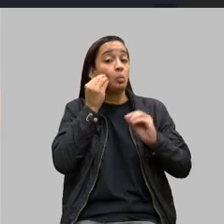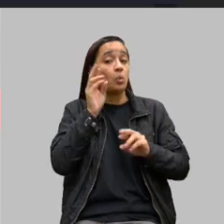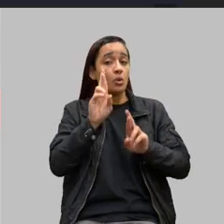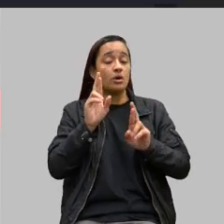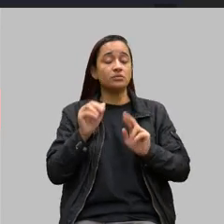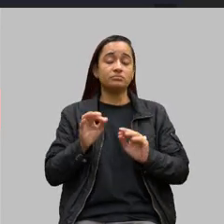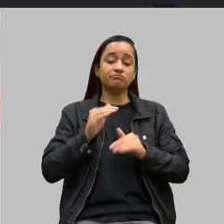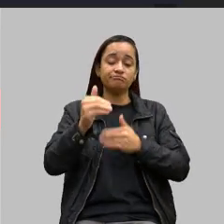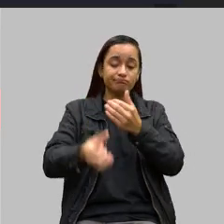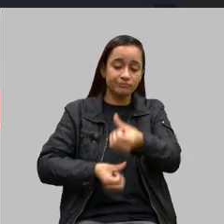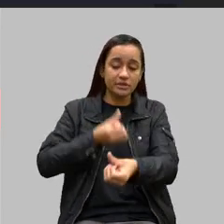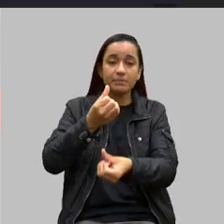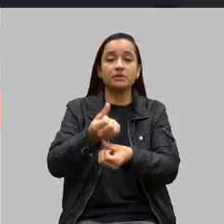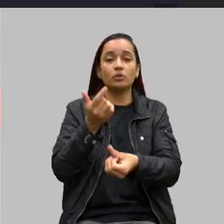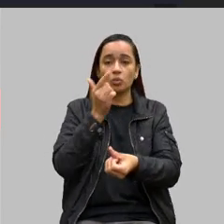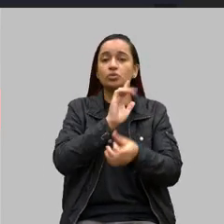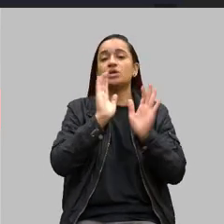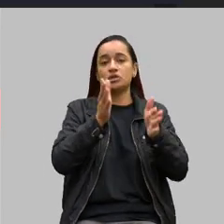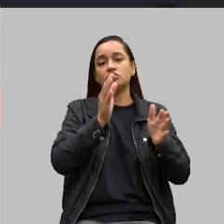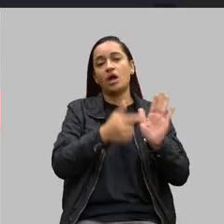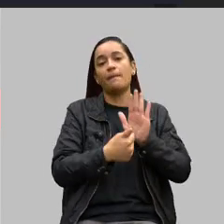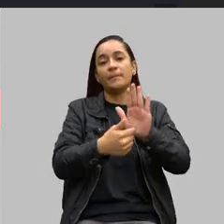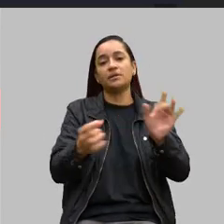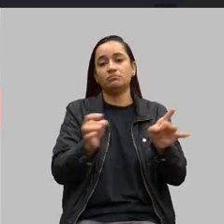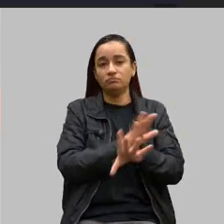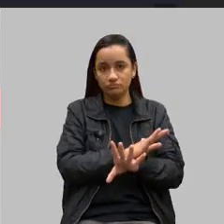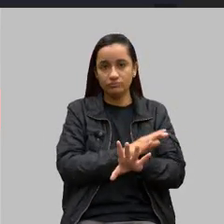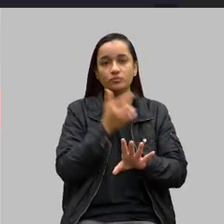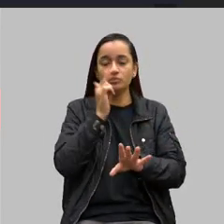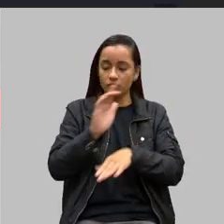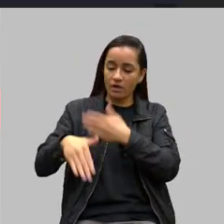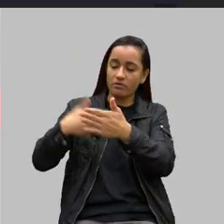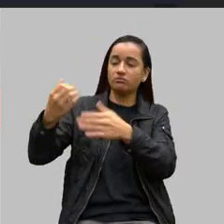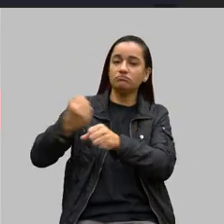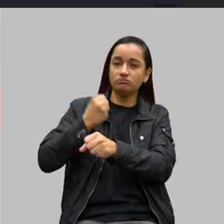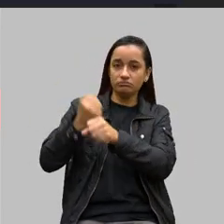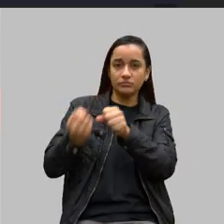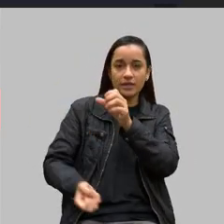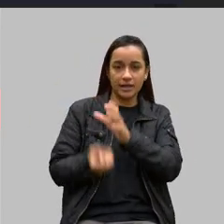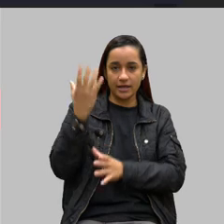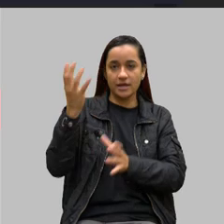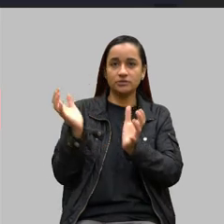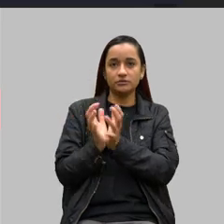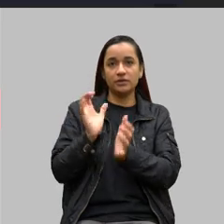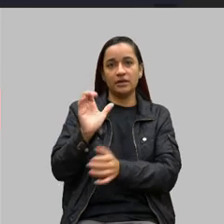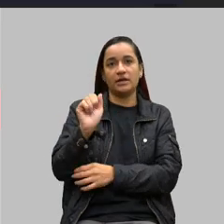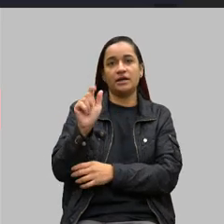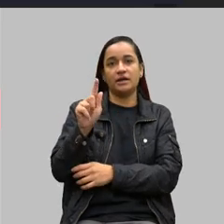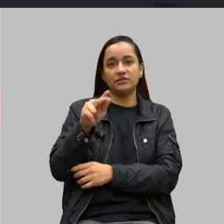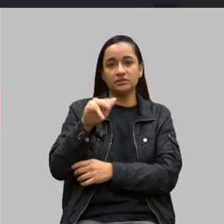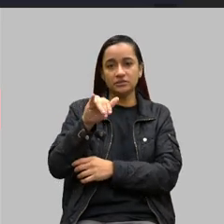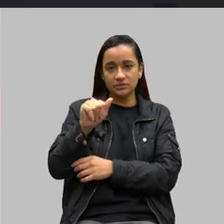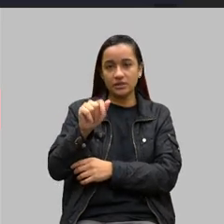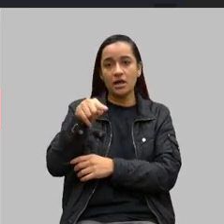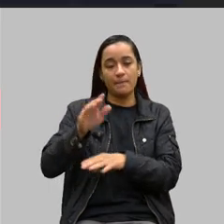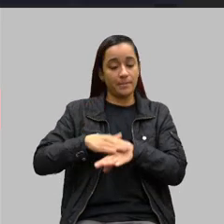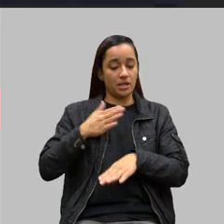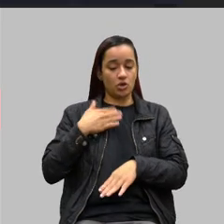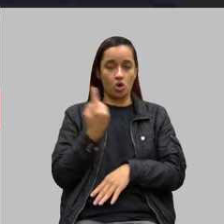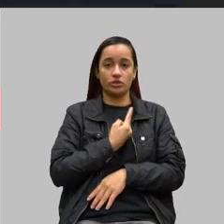aqui com diálogo né e a construção conjunta pra gente avançar com a criação da agência é uma é uma agenda para nós